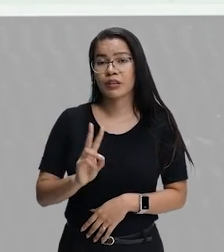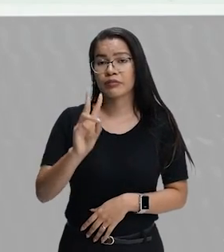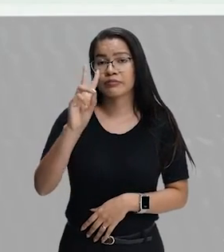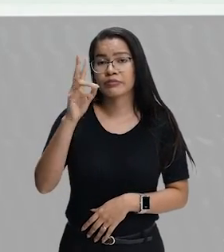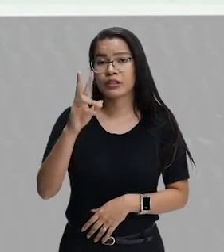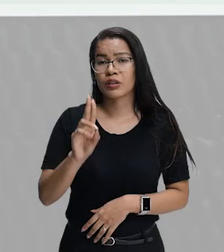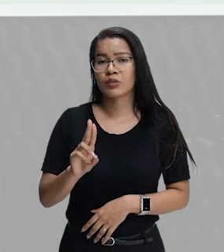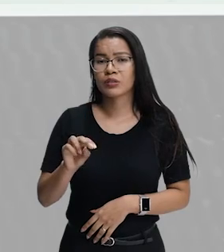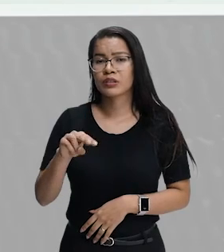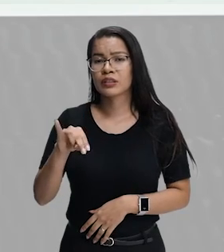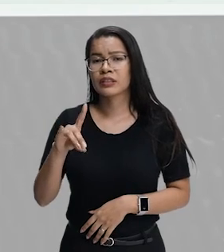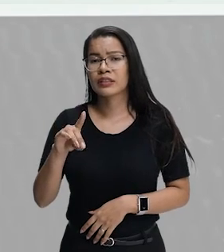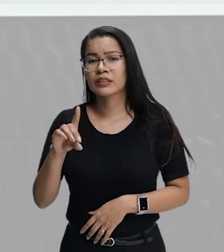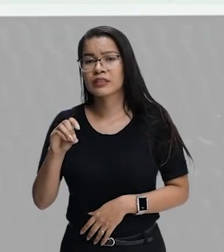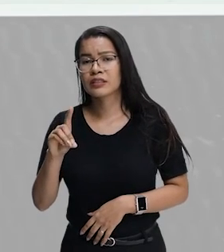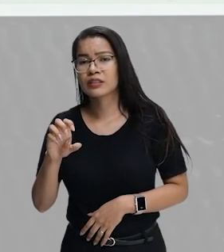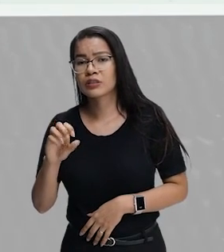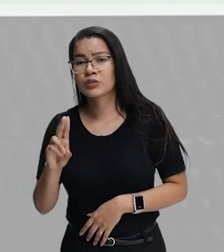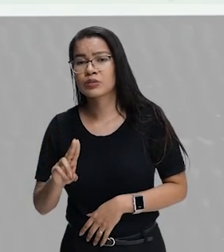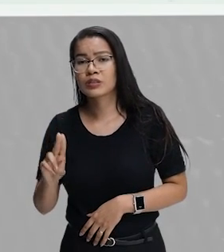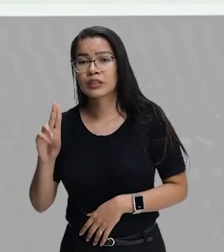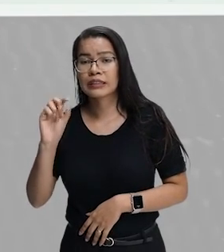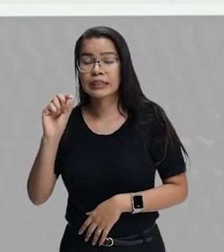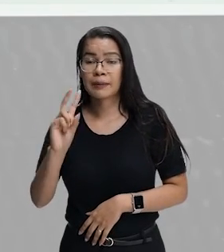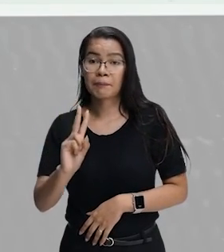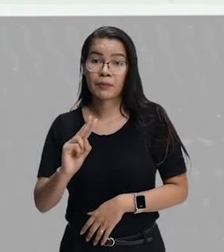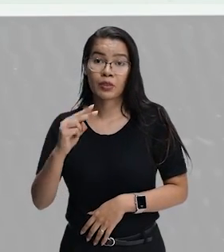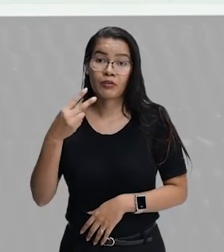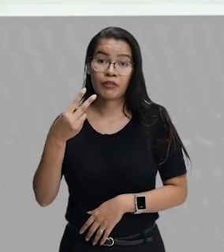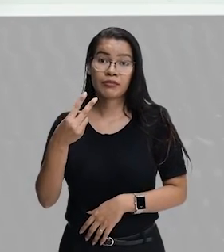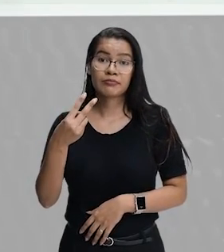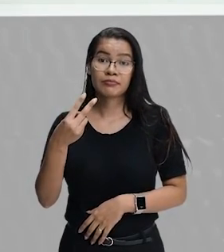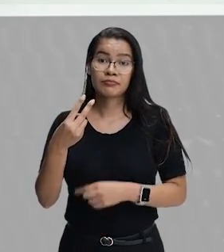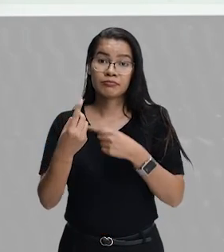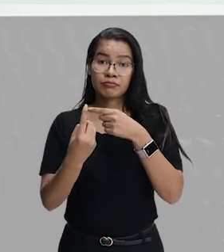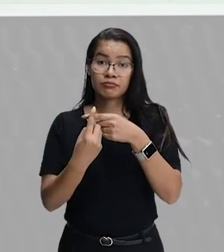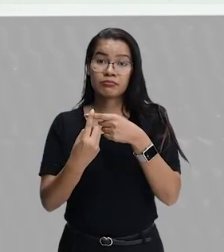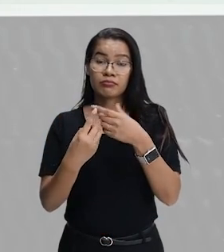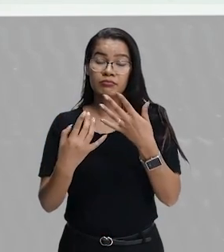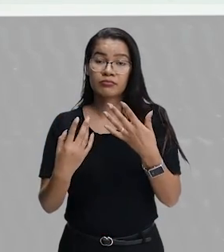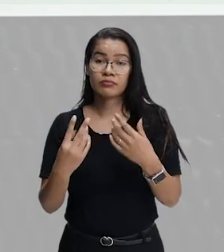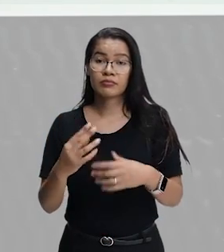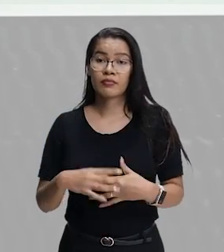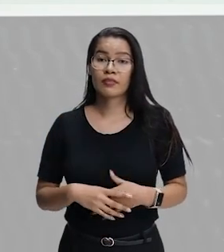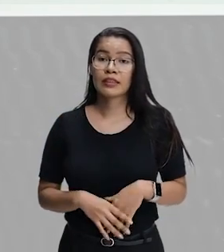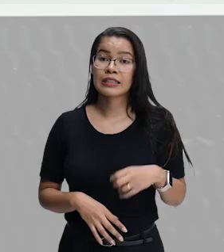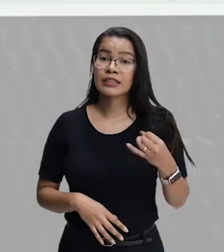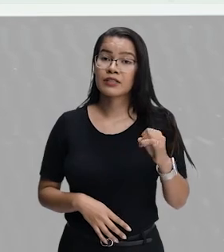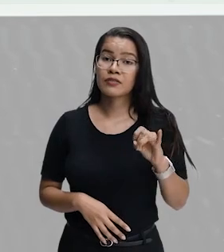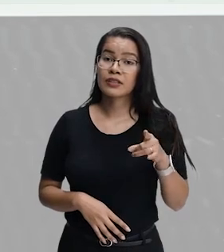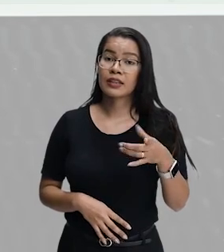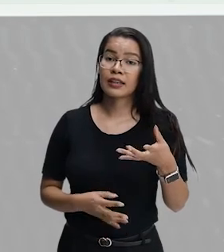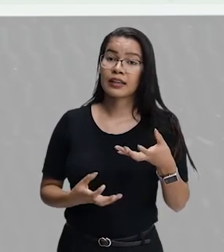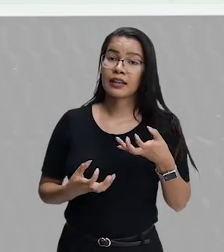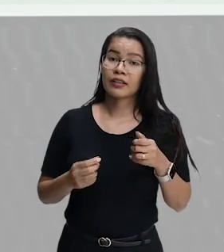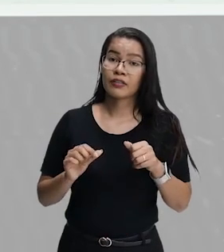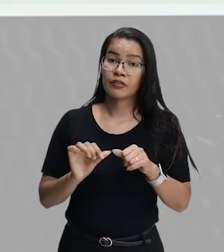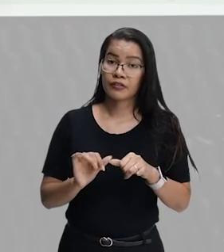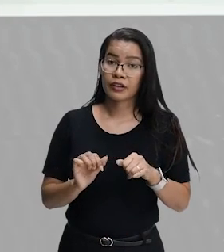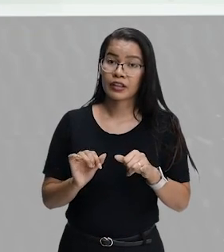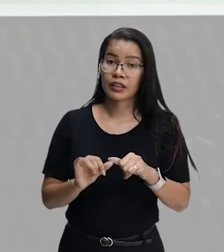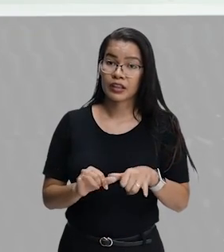da unidade que você está usando que foi elevado ao quadrado. Se você quer que fique na mesma